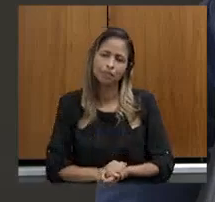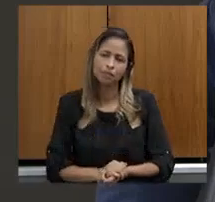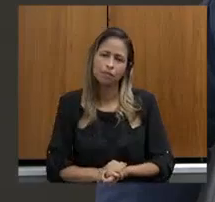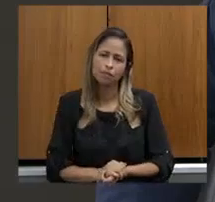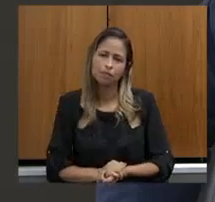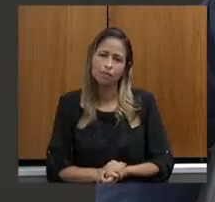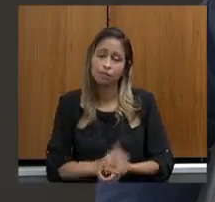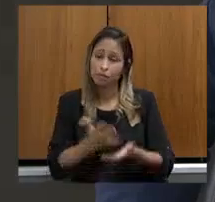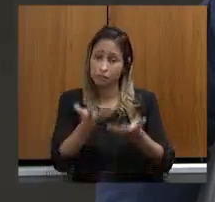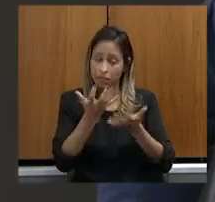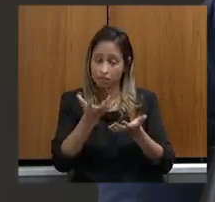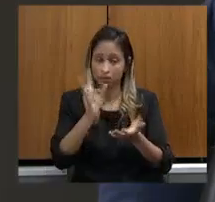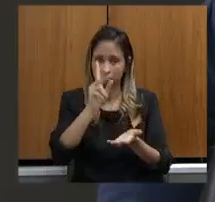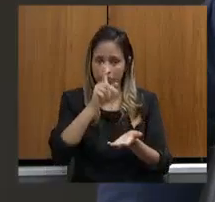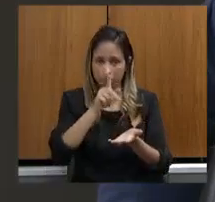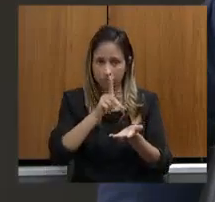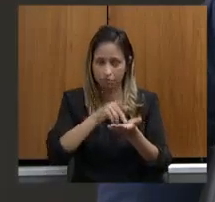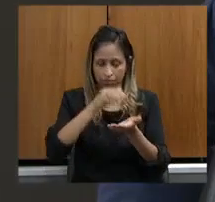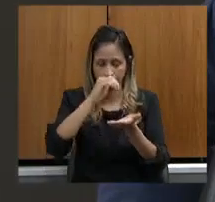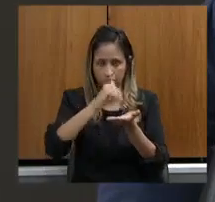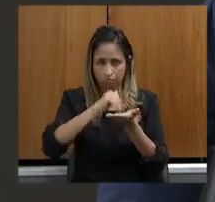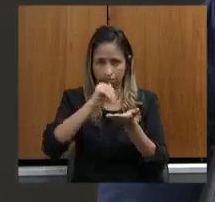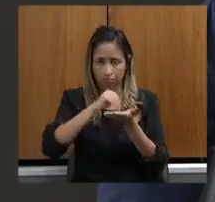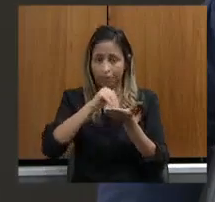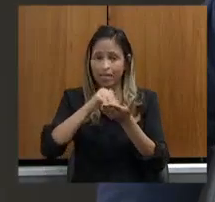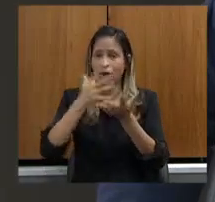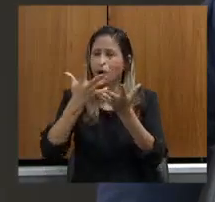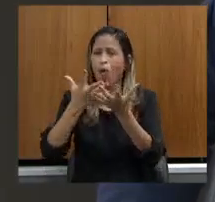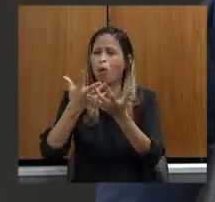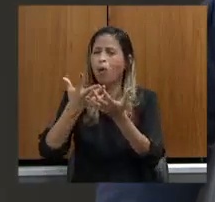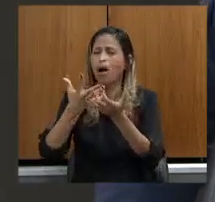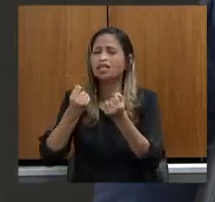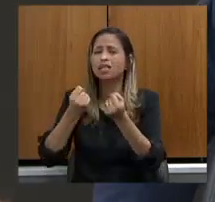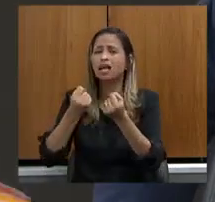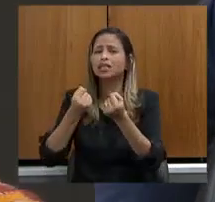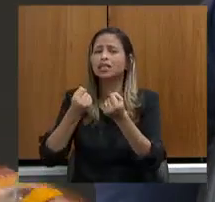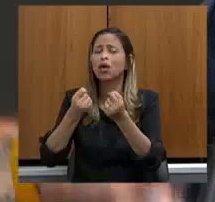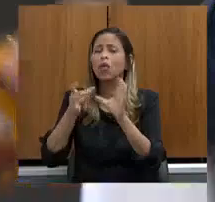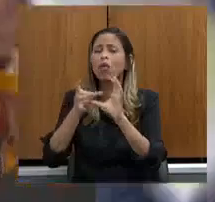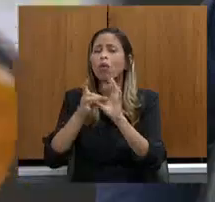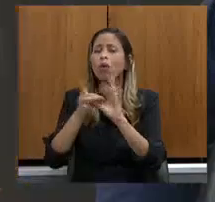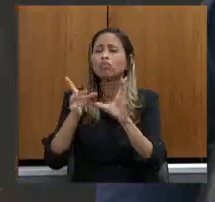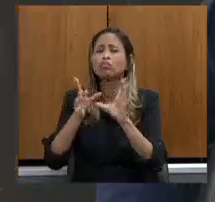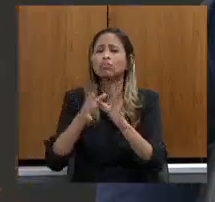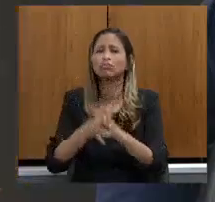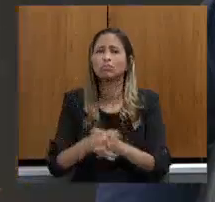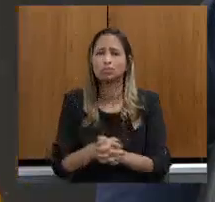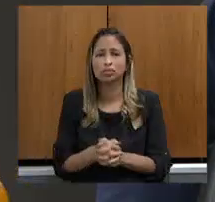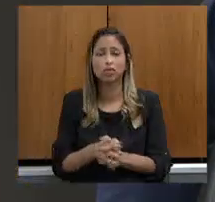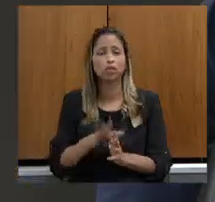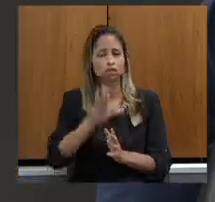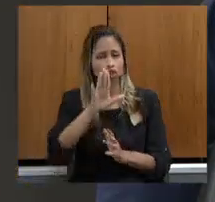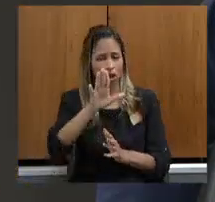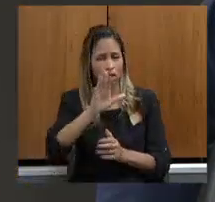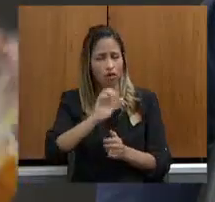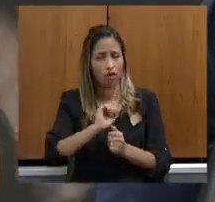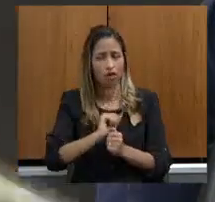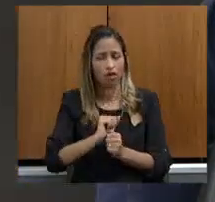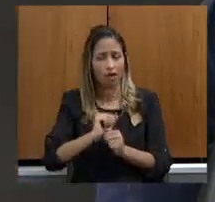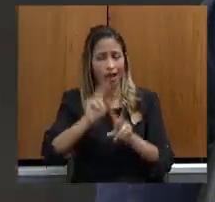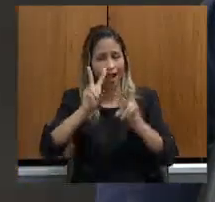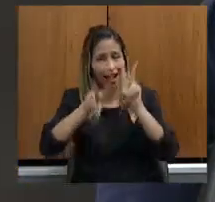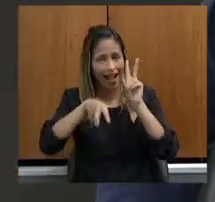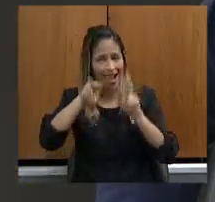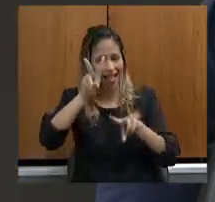eu quero na verdade secretário discordar só um pouquinho vossa excelência na